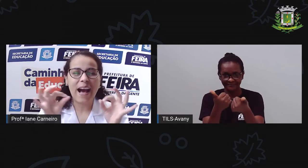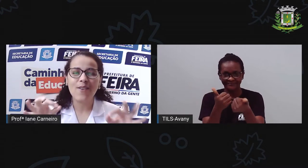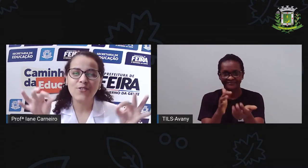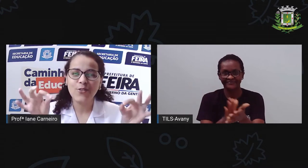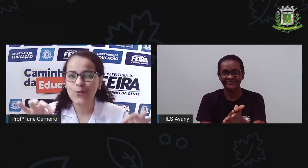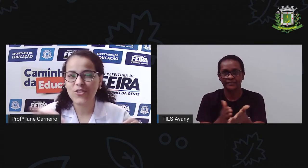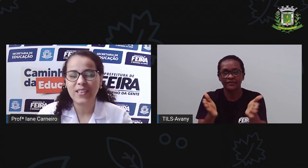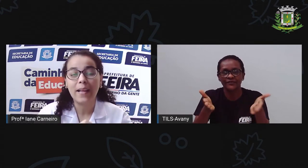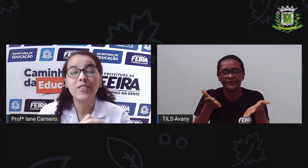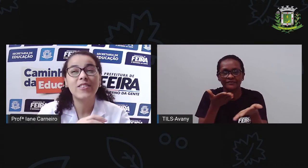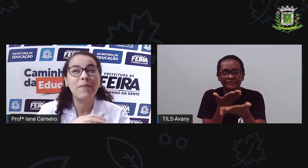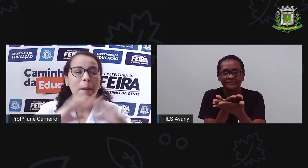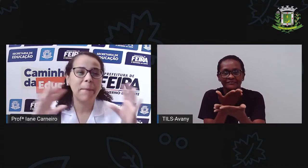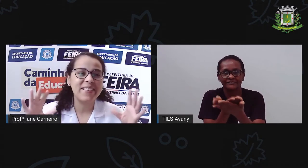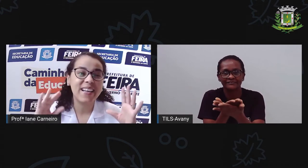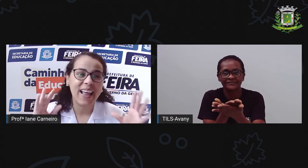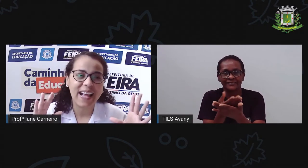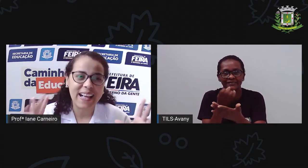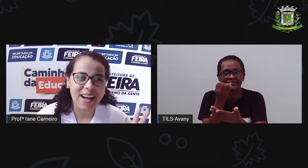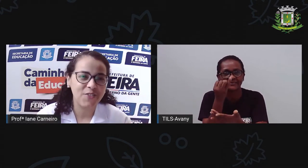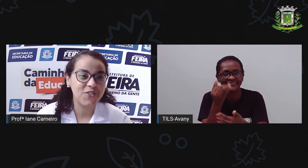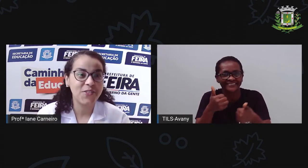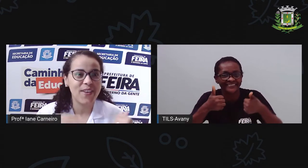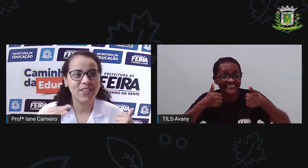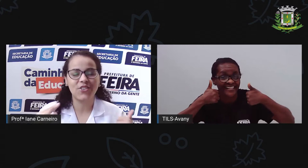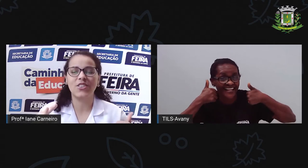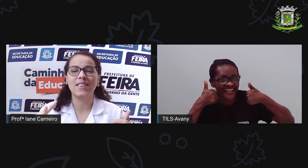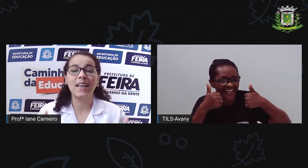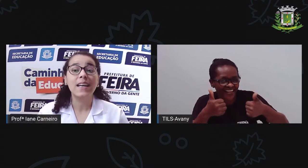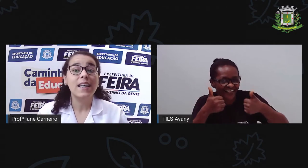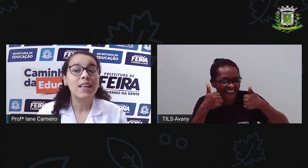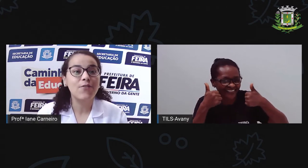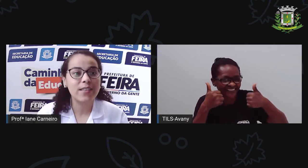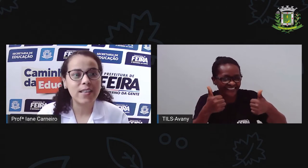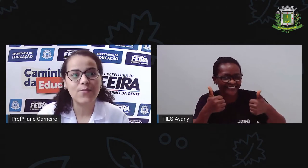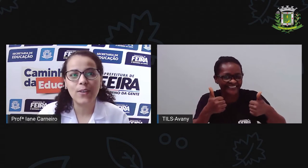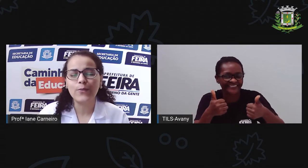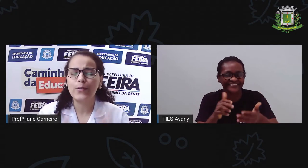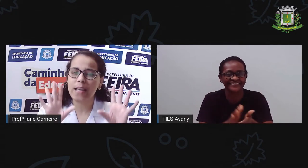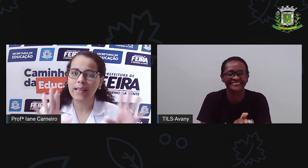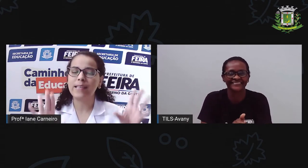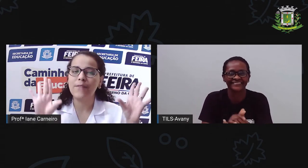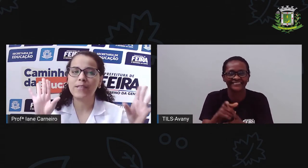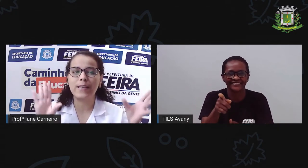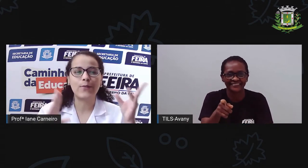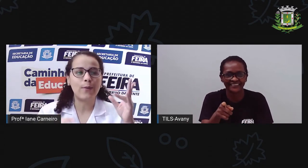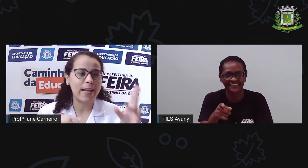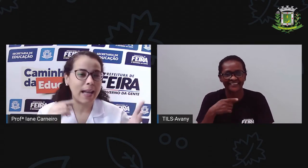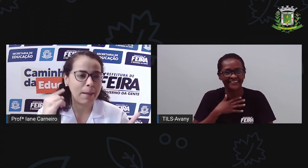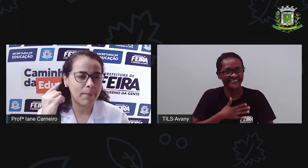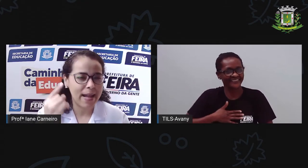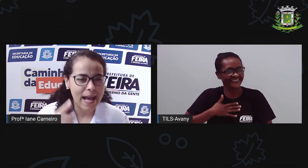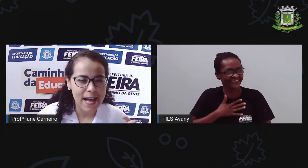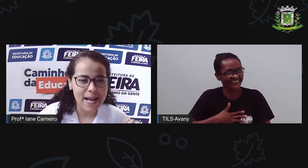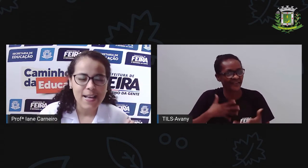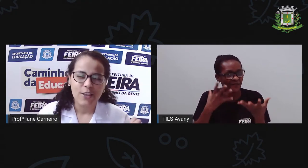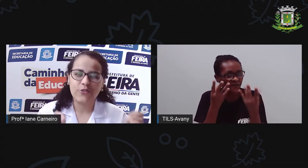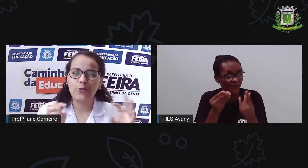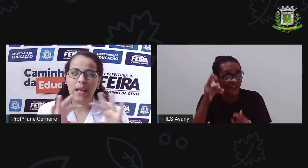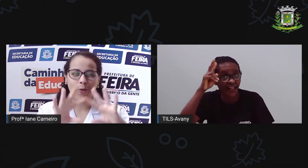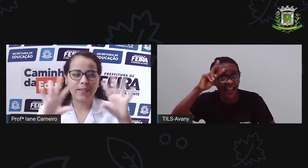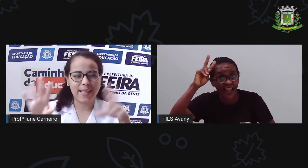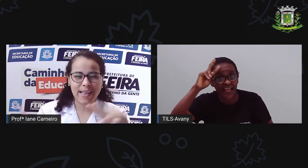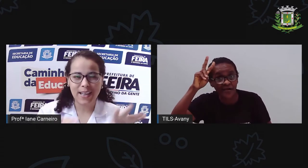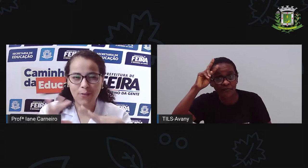e a aula de hoje está extremamente legal divertida e vocês vão ter certeza que vocês vão aí lembrar